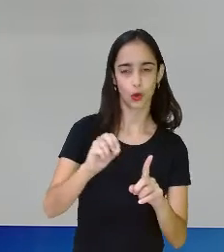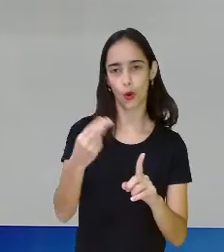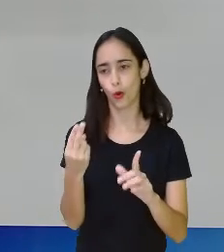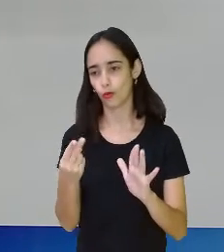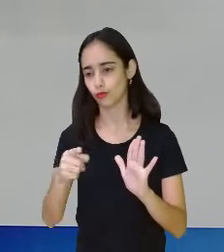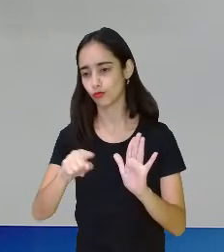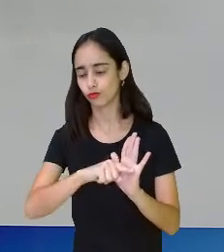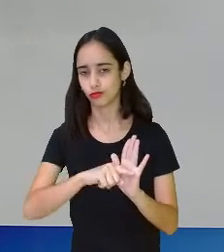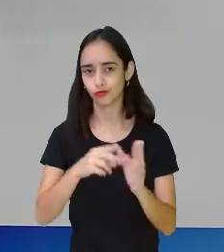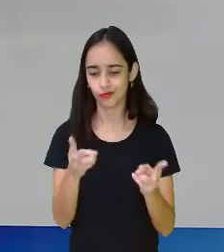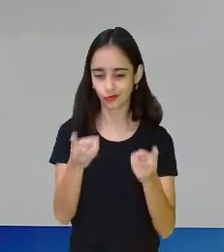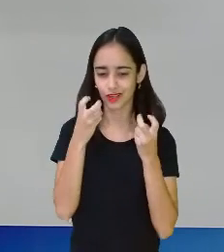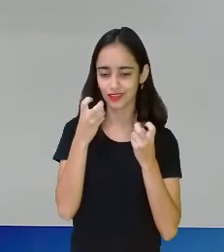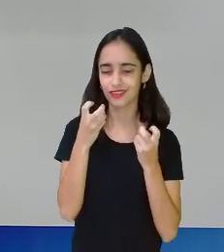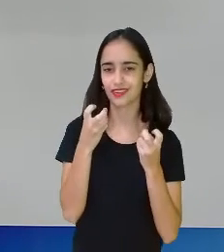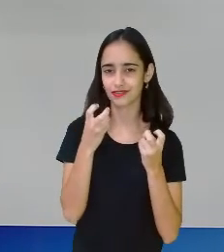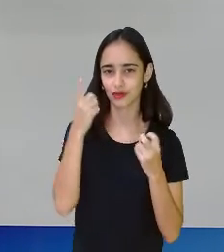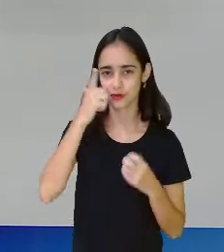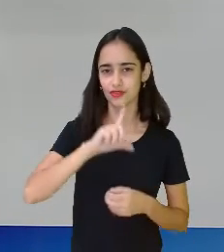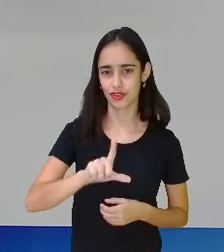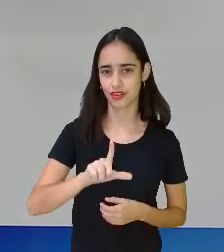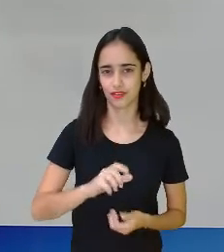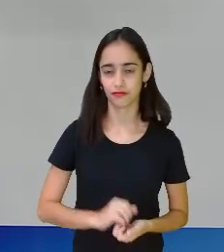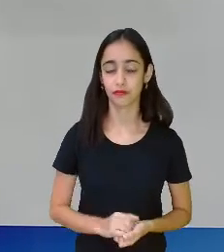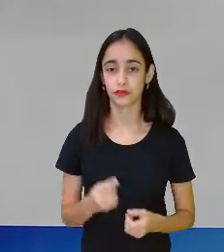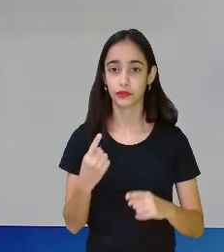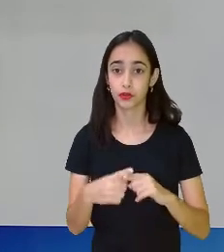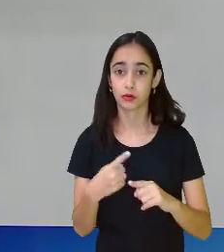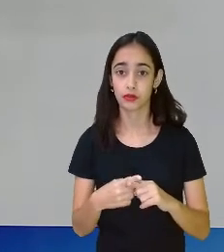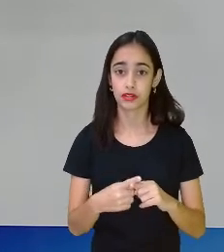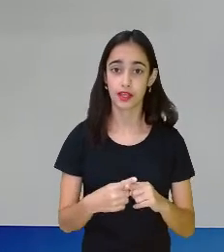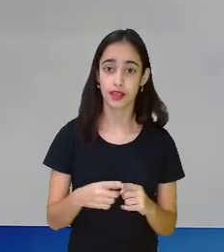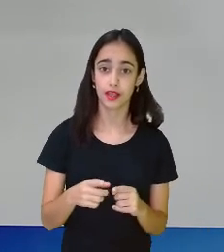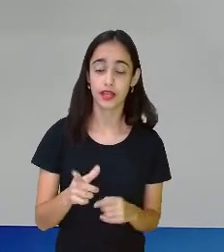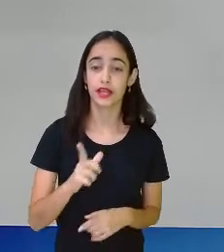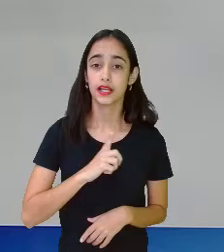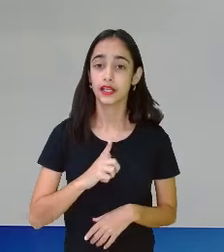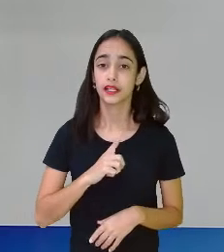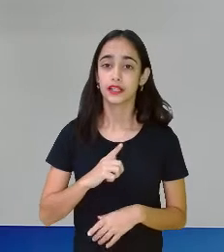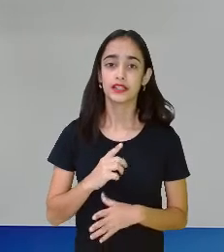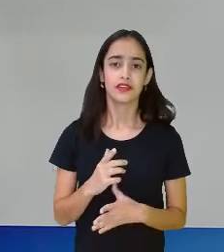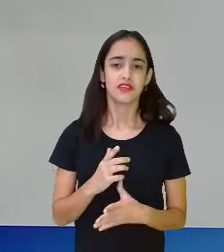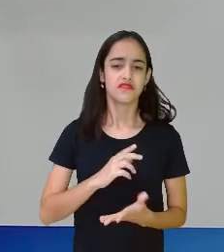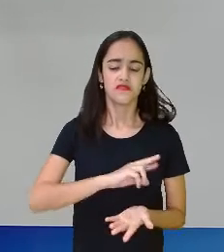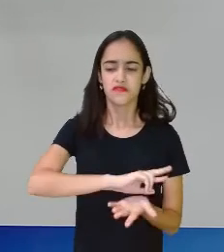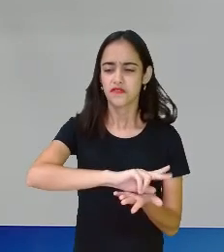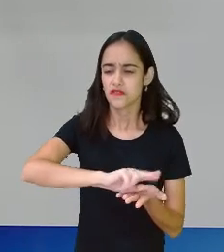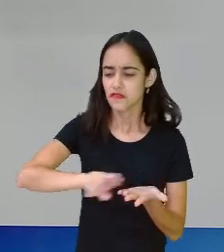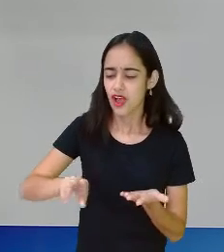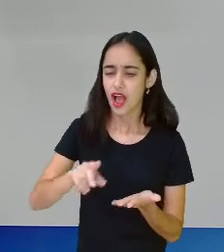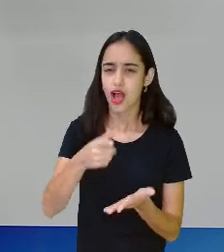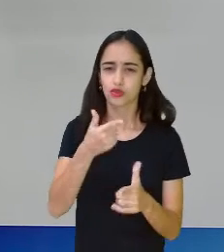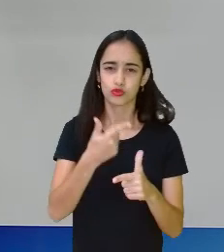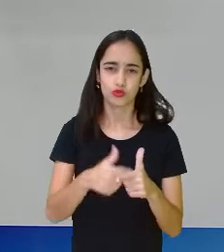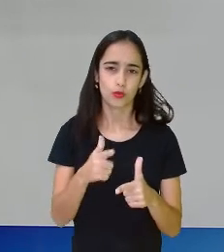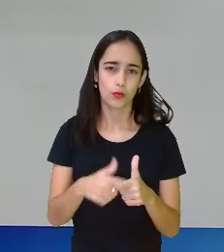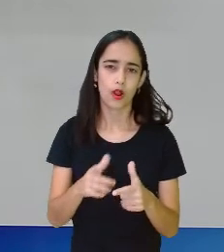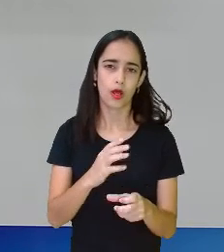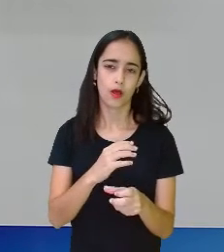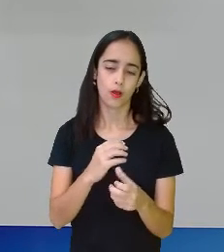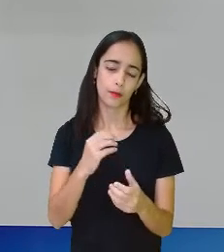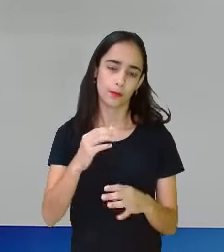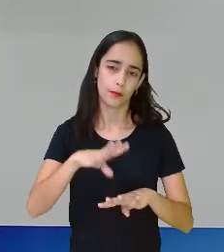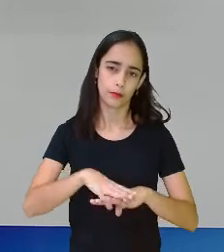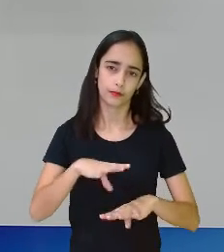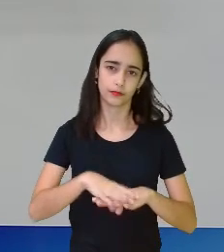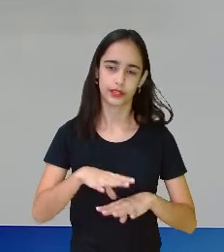senhora está dizendo isso? Existem vários problemas que têm essas três palavras, acrescentar, juntar, reunir. Sempre quando eu pensar